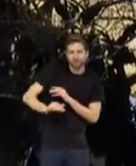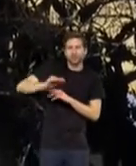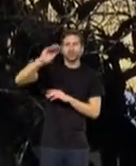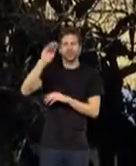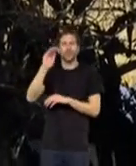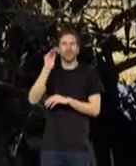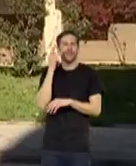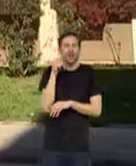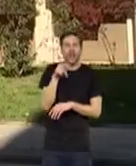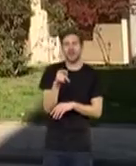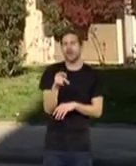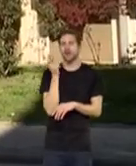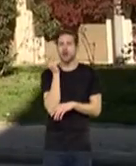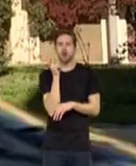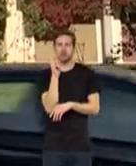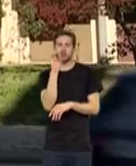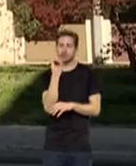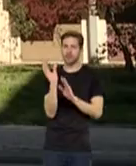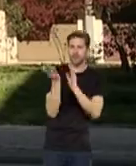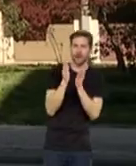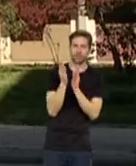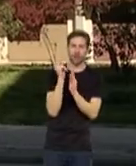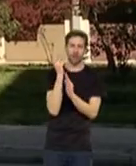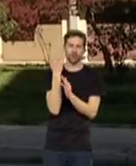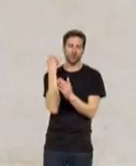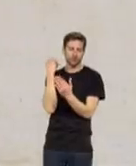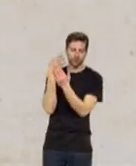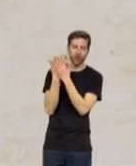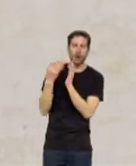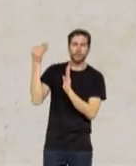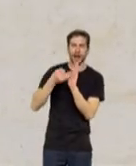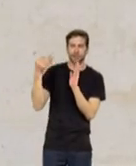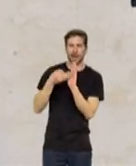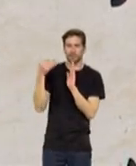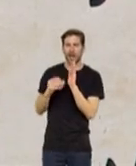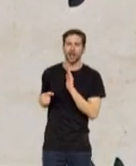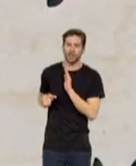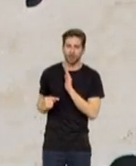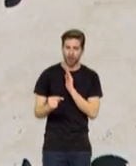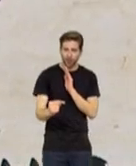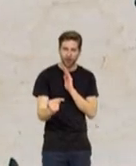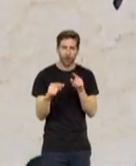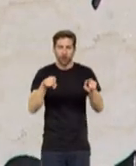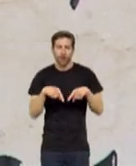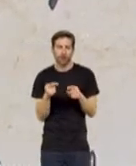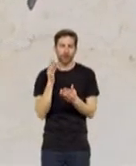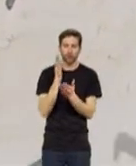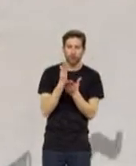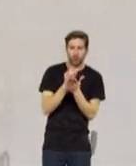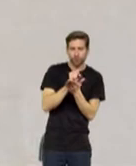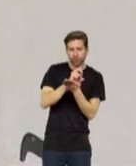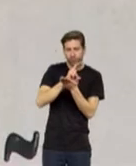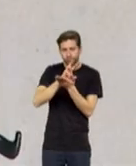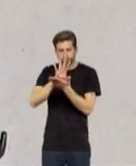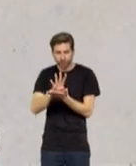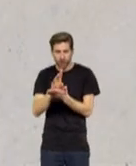nas últimas 2 décadas venho aqui todos os dias praticamente por razões familiares. É o local onde eu fiz a minha escola primária, o meu ciclo